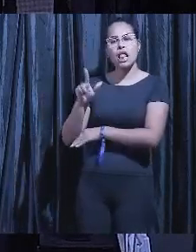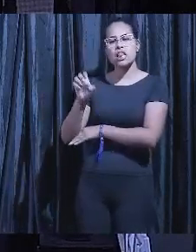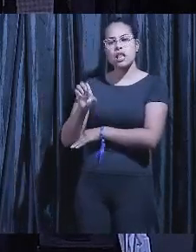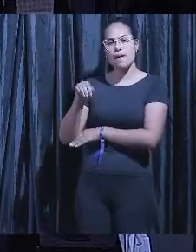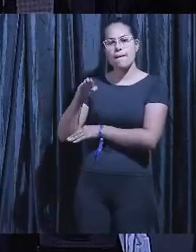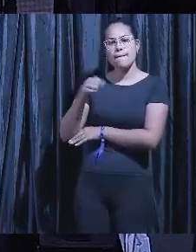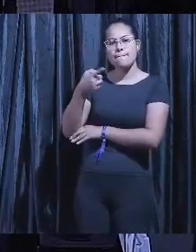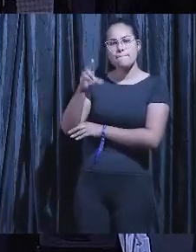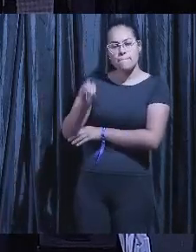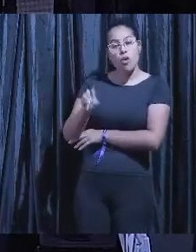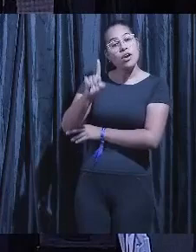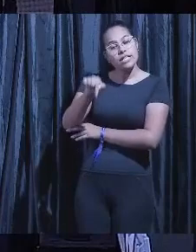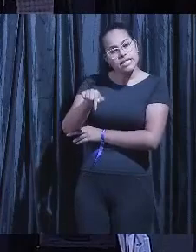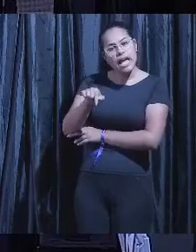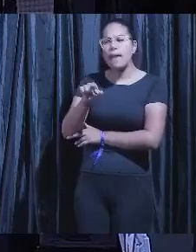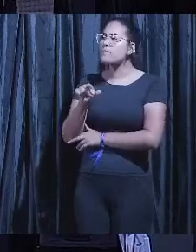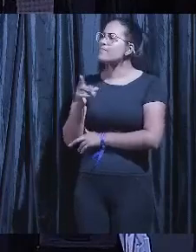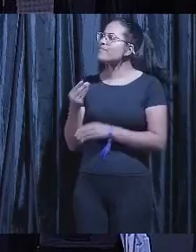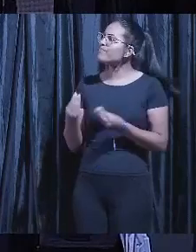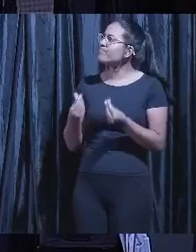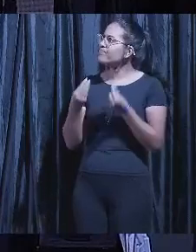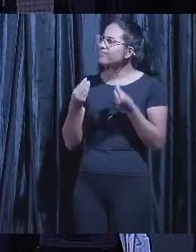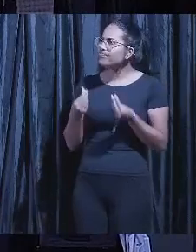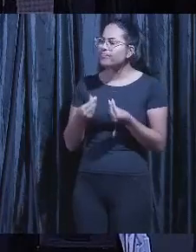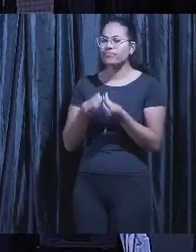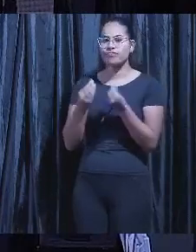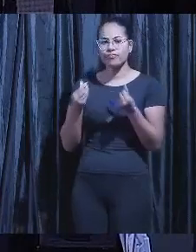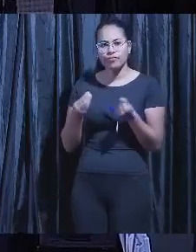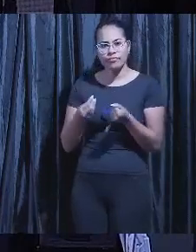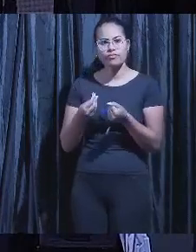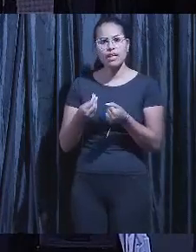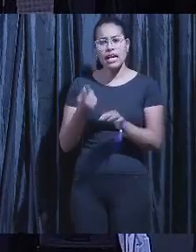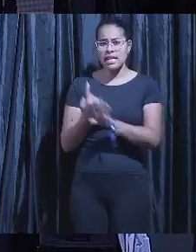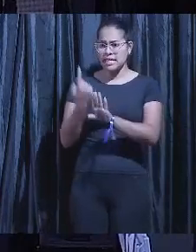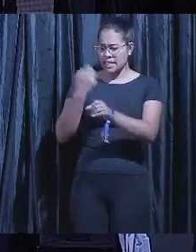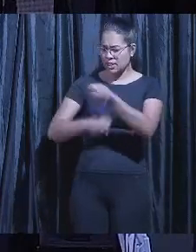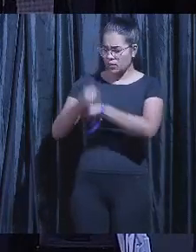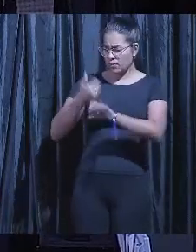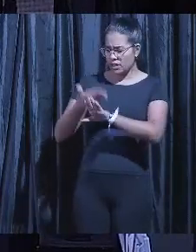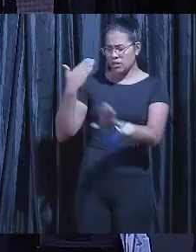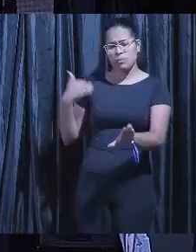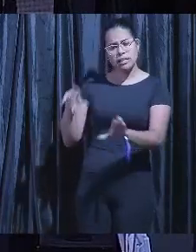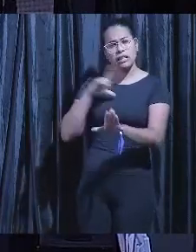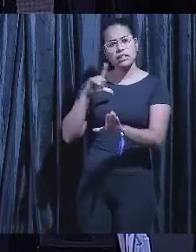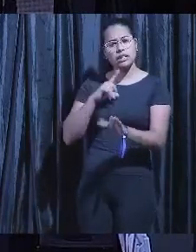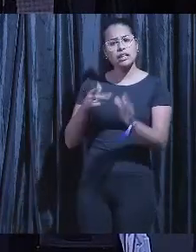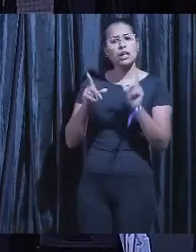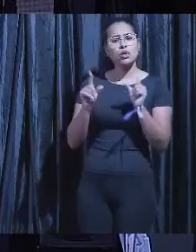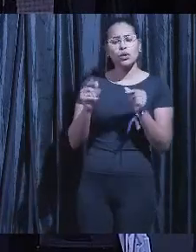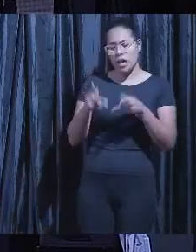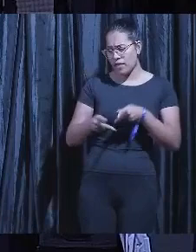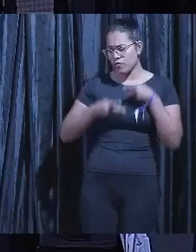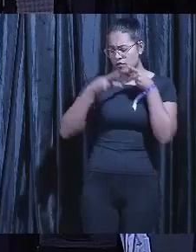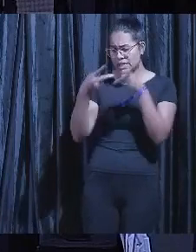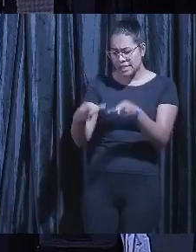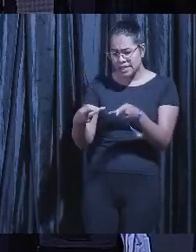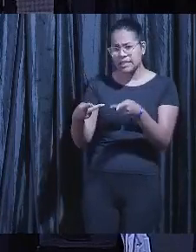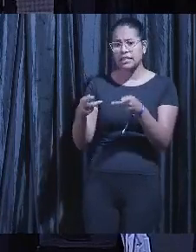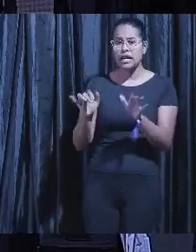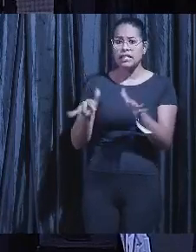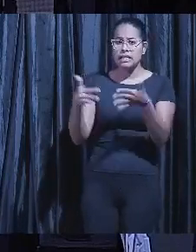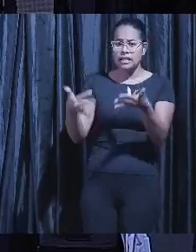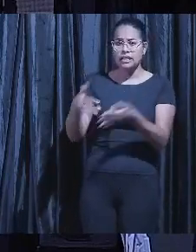que é muito emblemático, vamos dizer assim, no ano passado, que é a visita do então